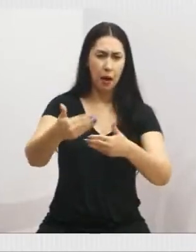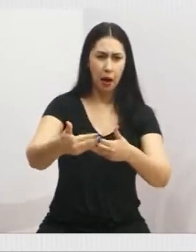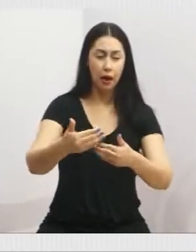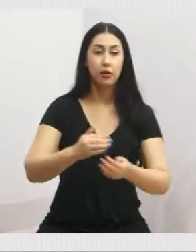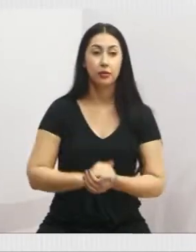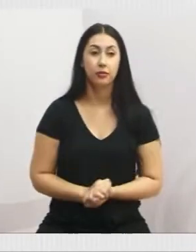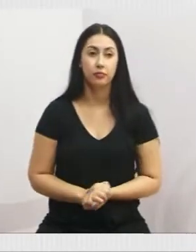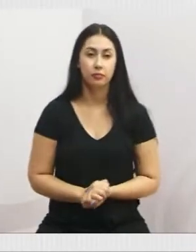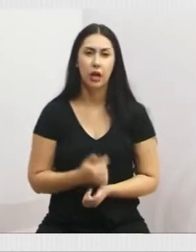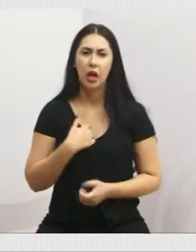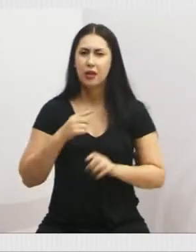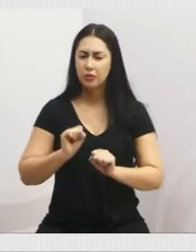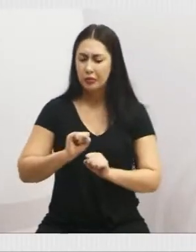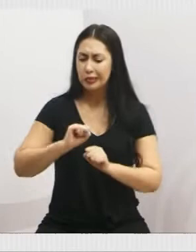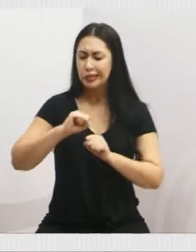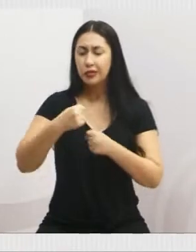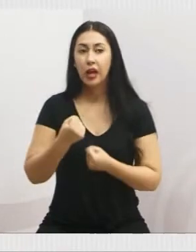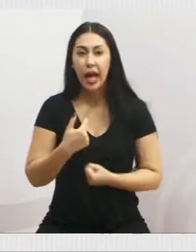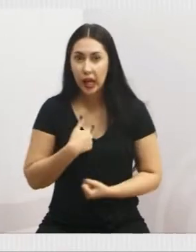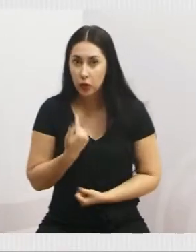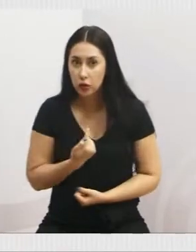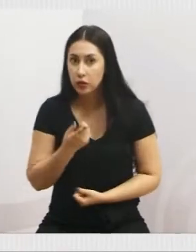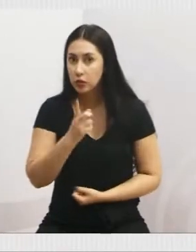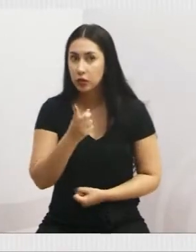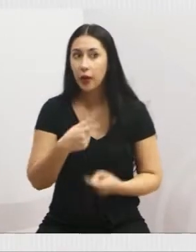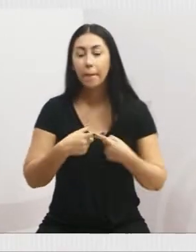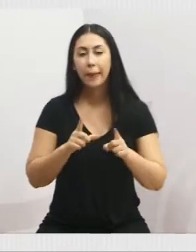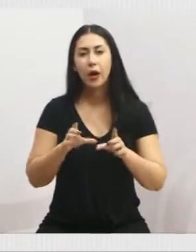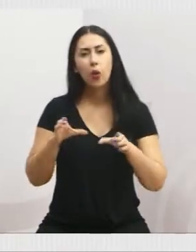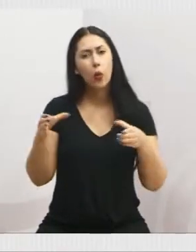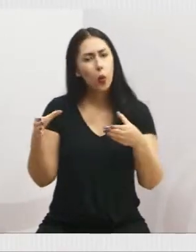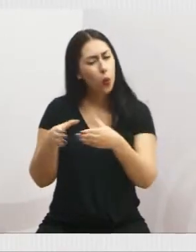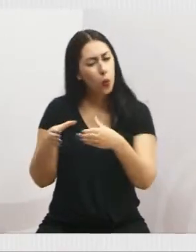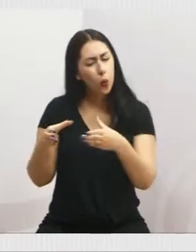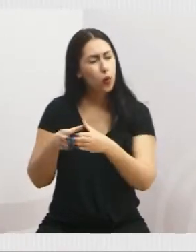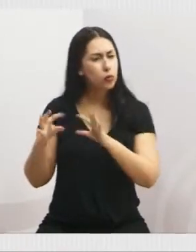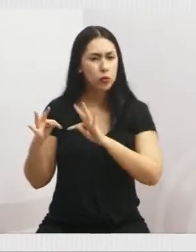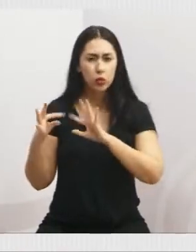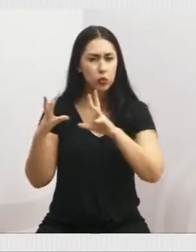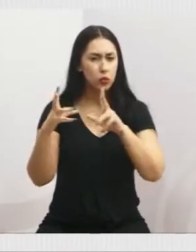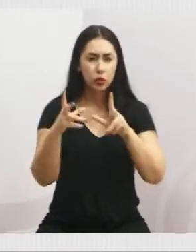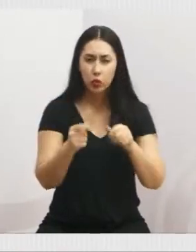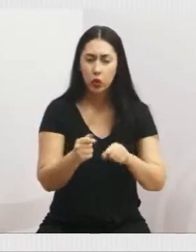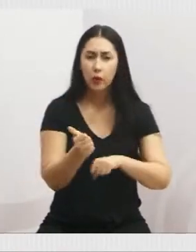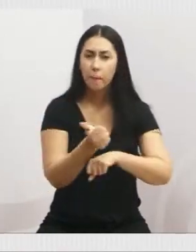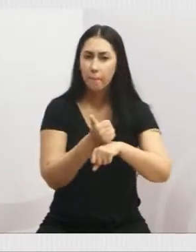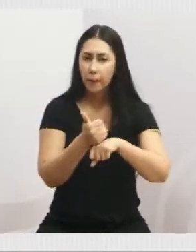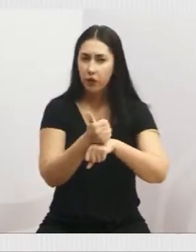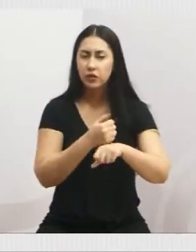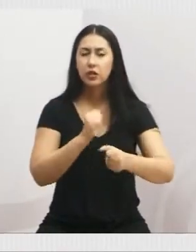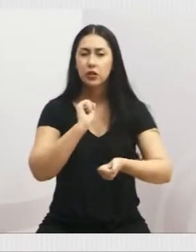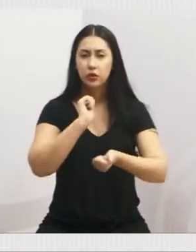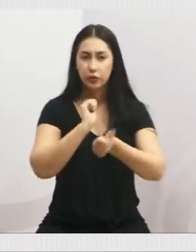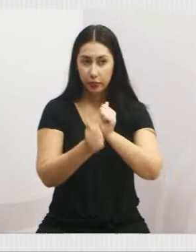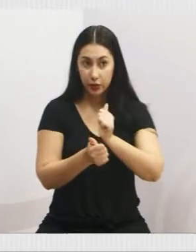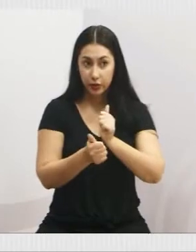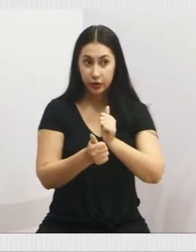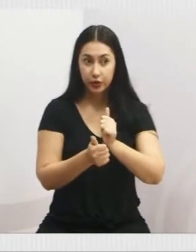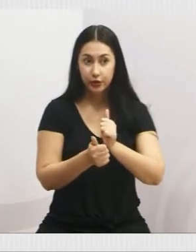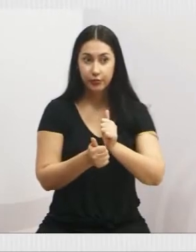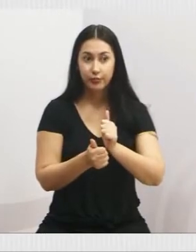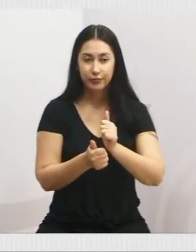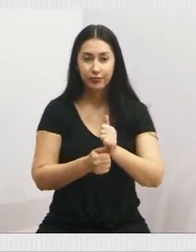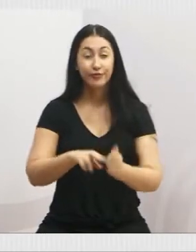pouco do esforço, não só meu, mas assim como da comunidade e dos profissionais da área do esporte,